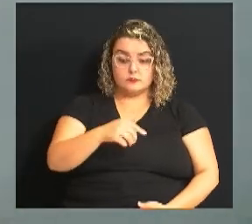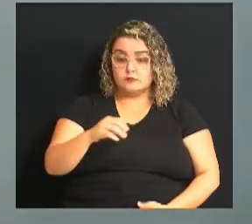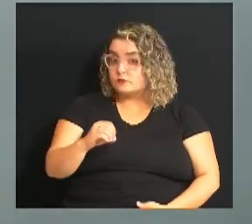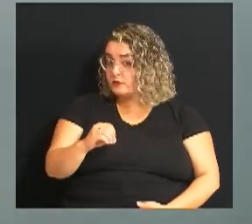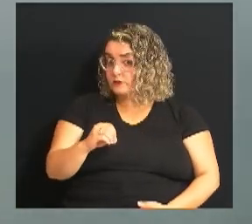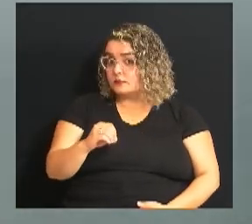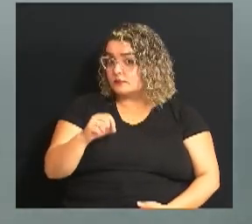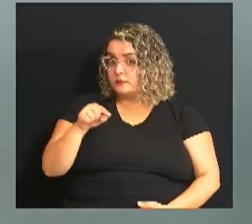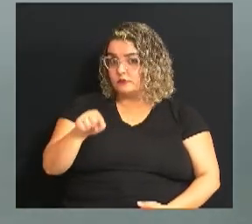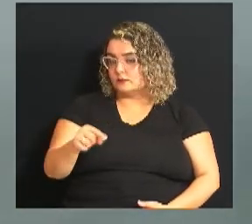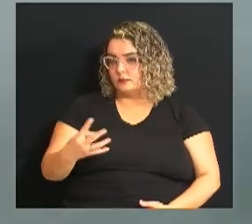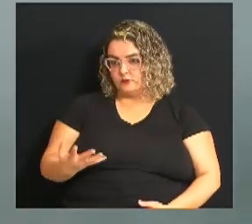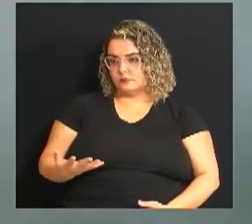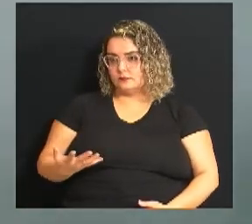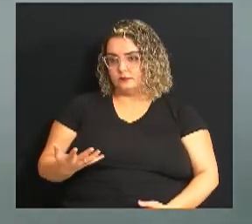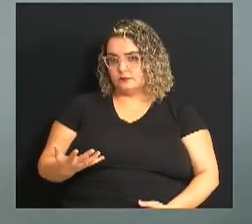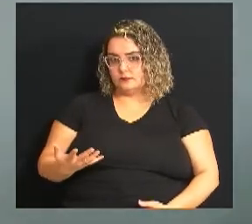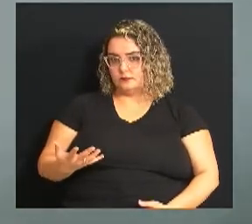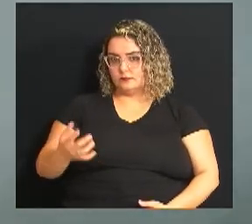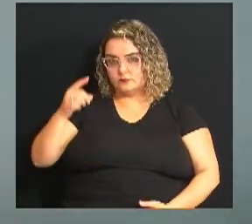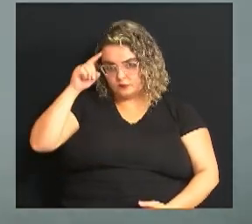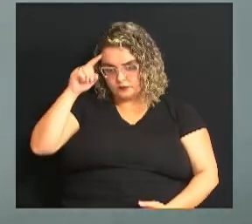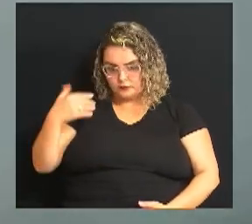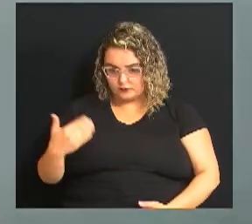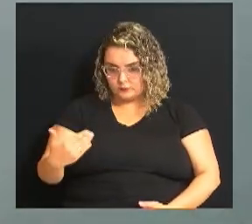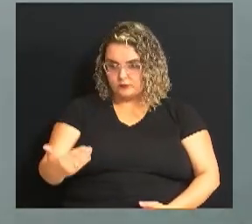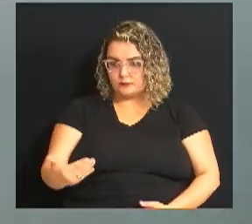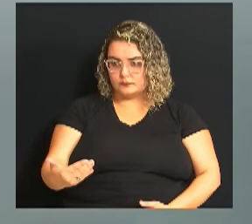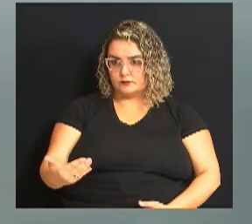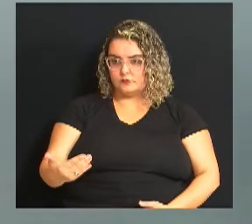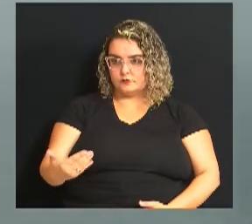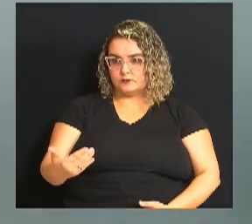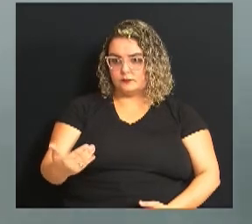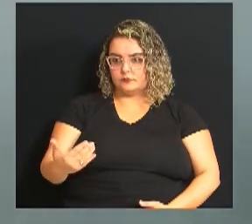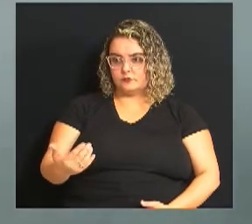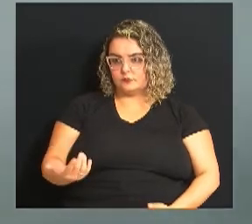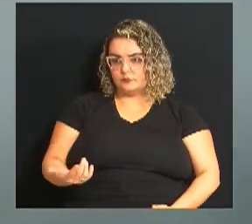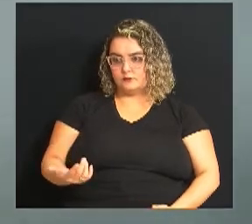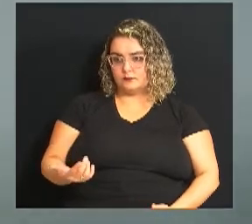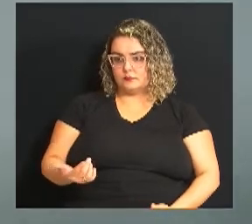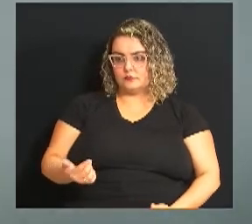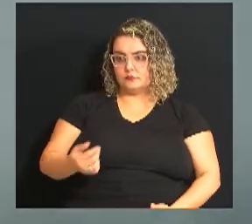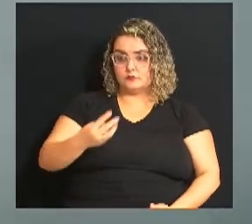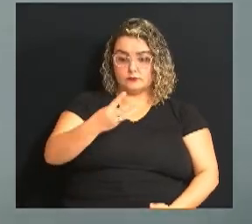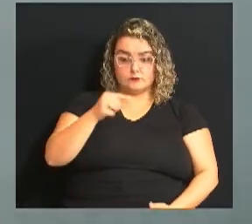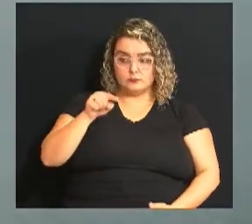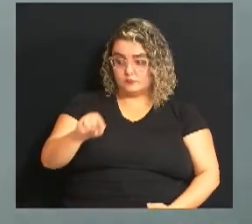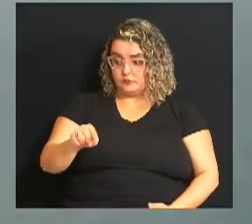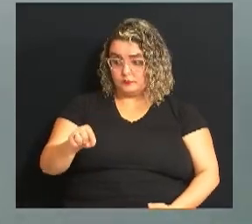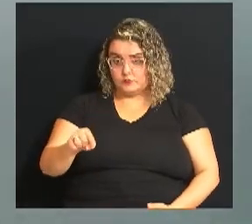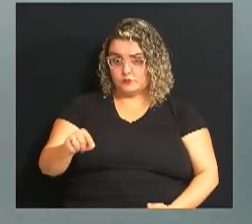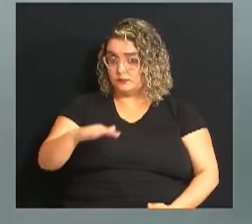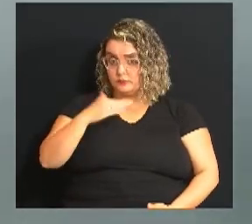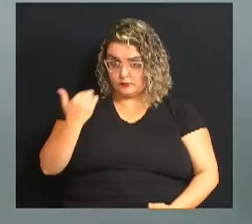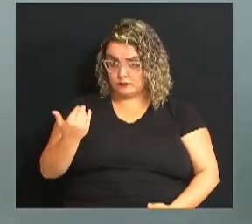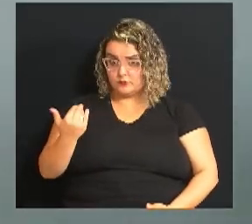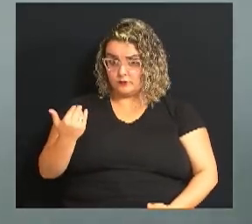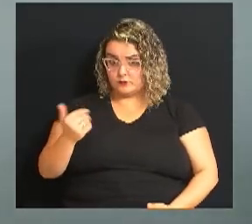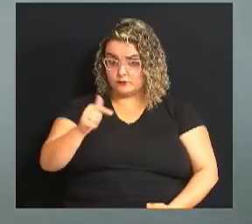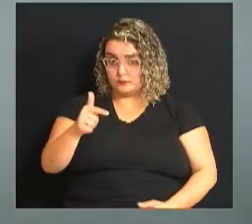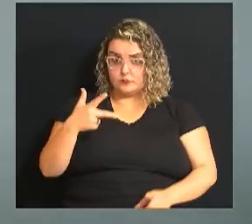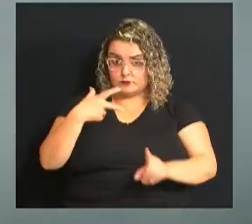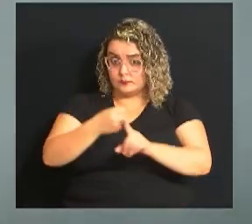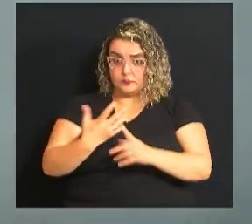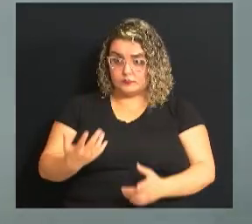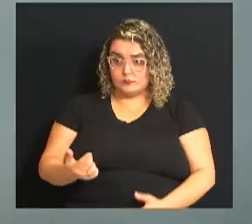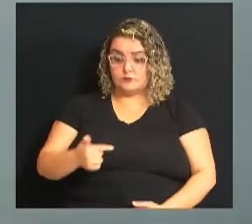dia. E as pessoas, essas 70 que estão morrendo, são pessoas que não têm esquema vacinal completo. Então, é fundamental que